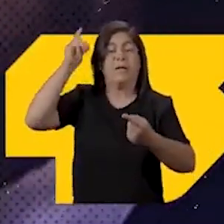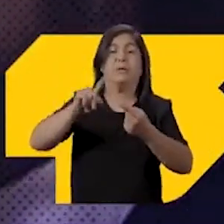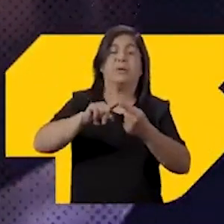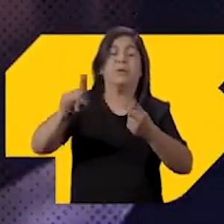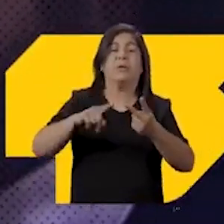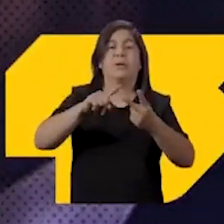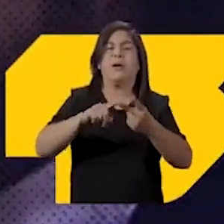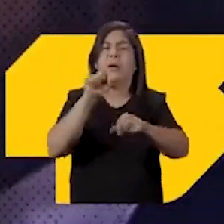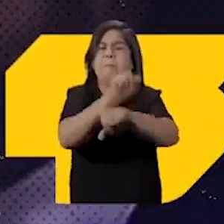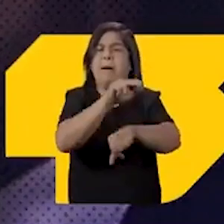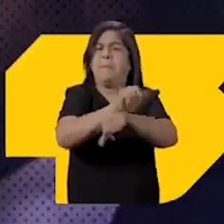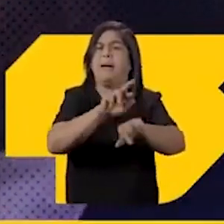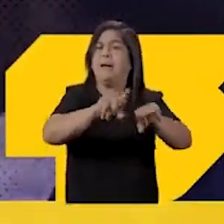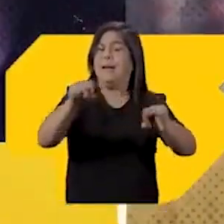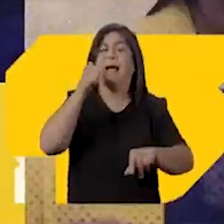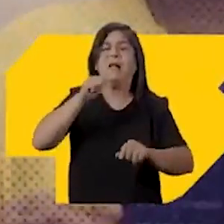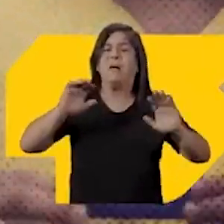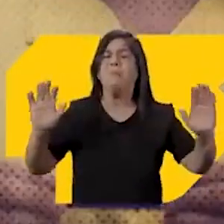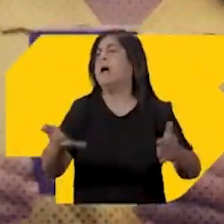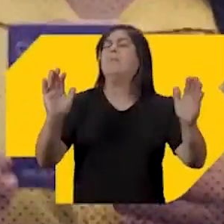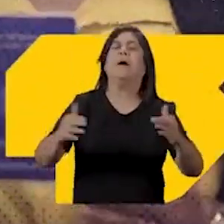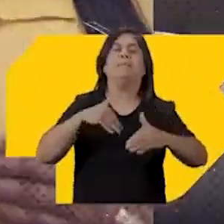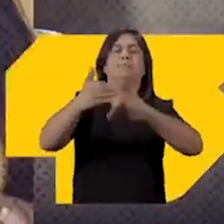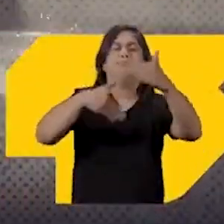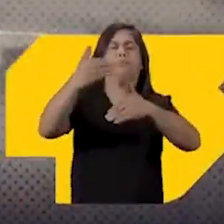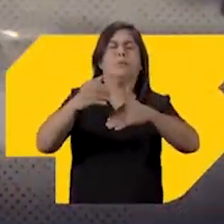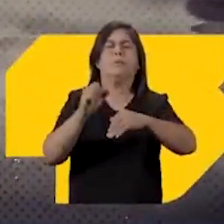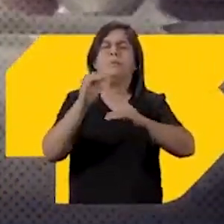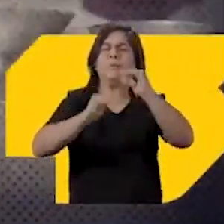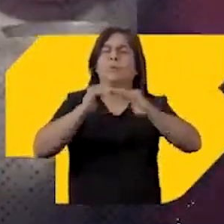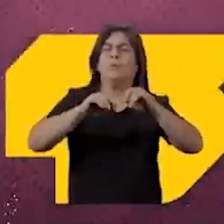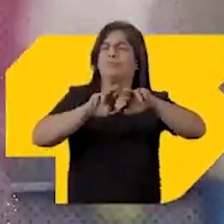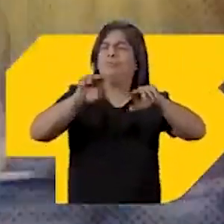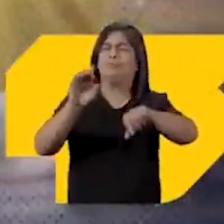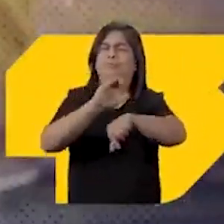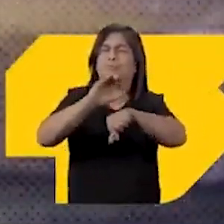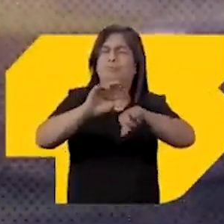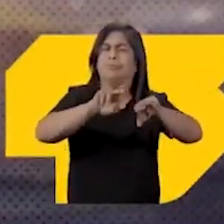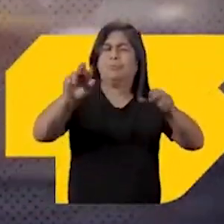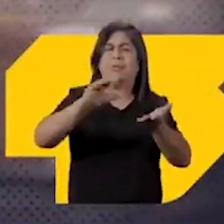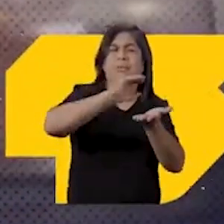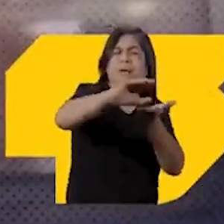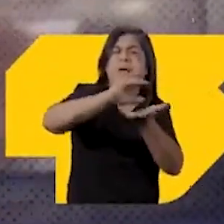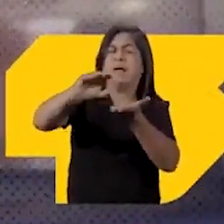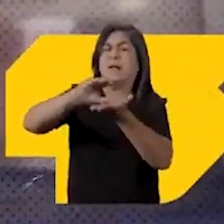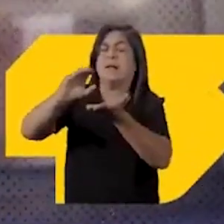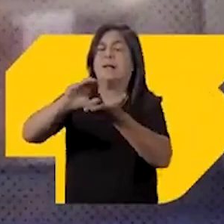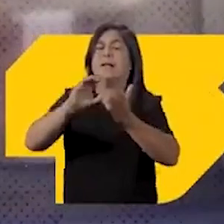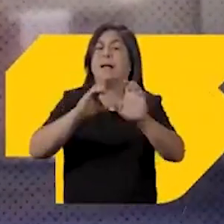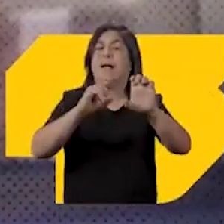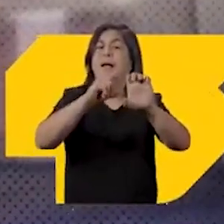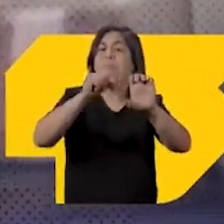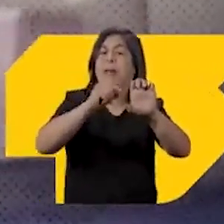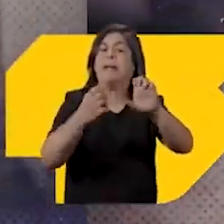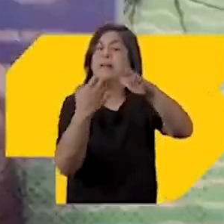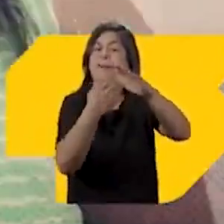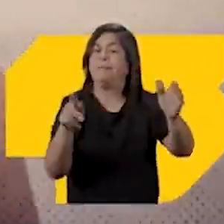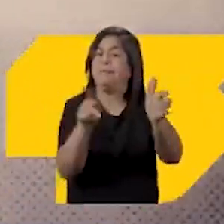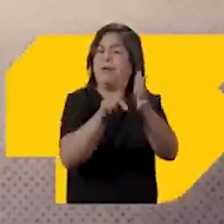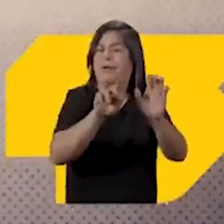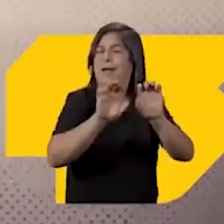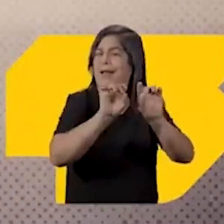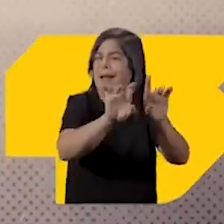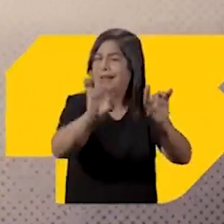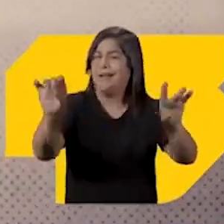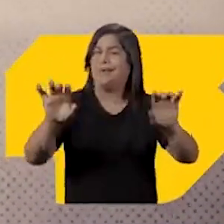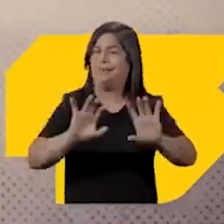permanente. Pedro também votou a favor do programa Emprega Mais Mulher, que incentiva a qualificação profissional e amplia o crédito para mulheres, permitindo